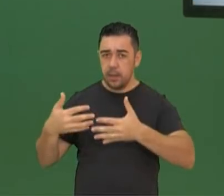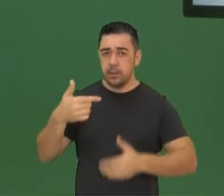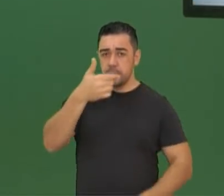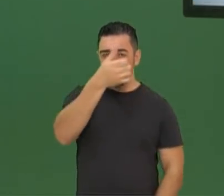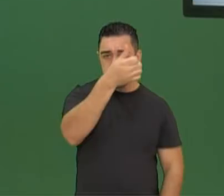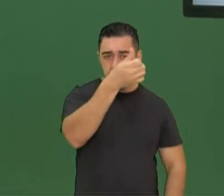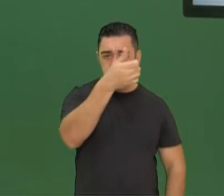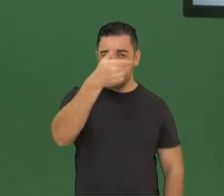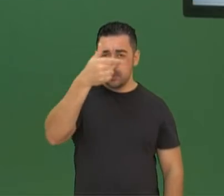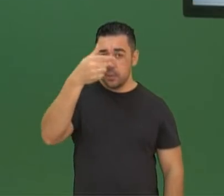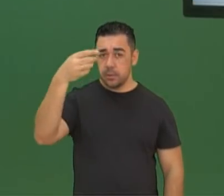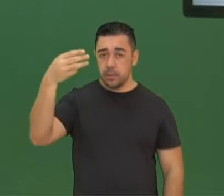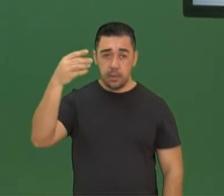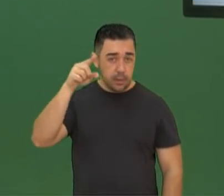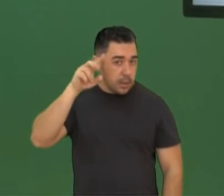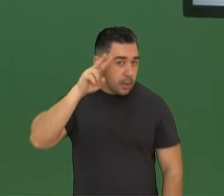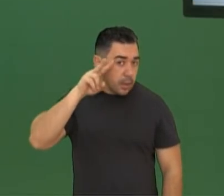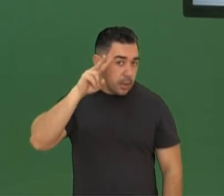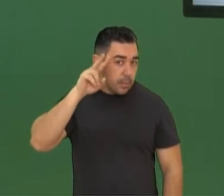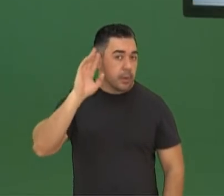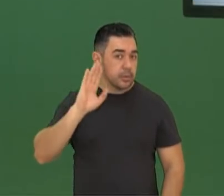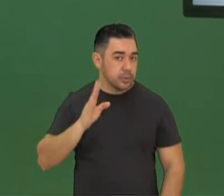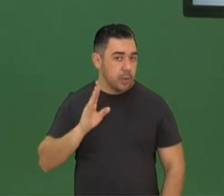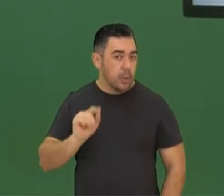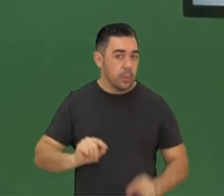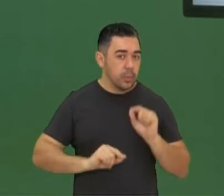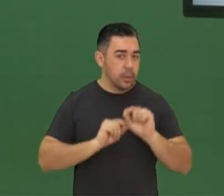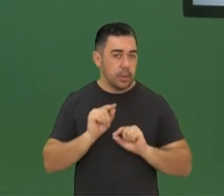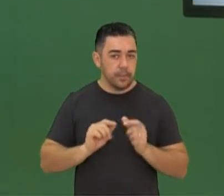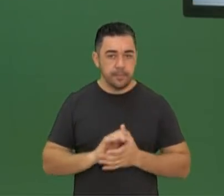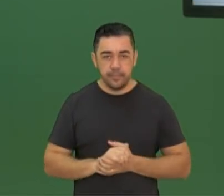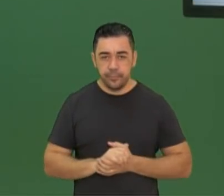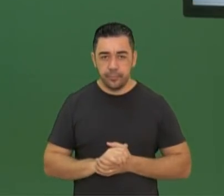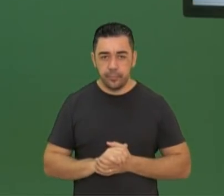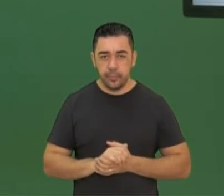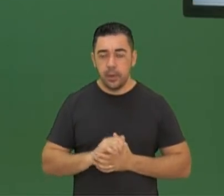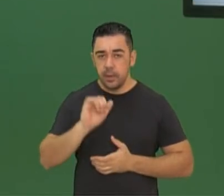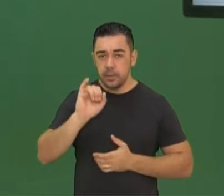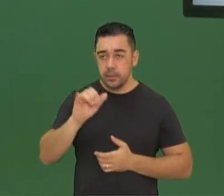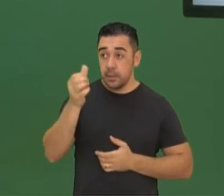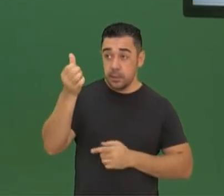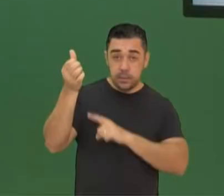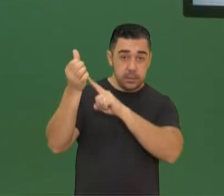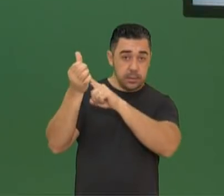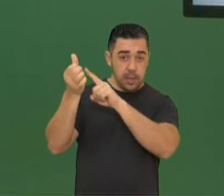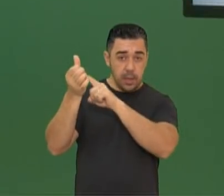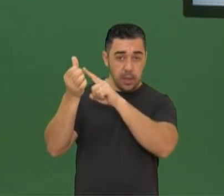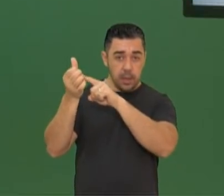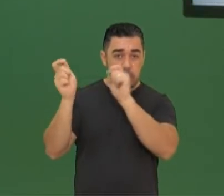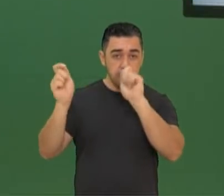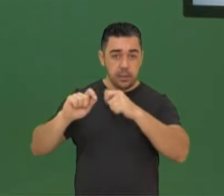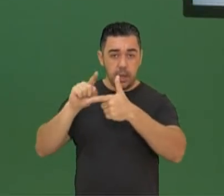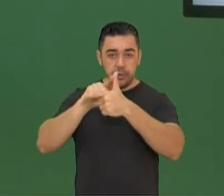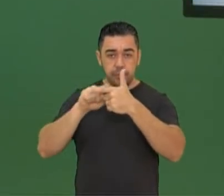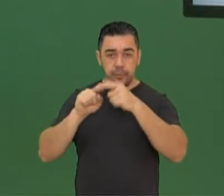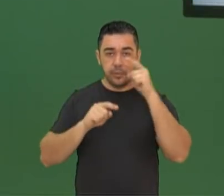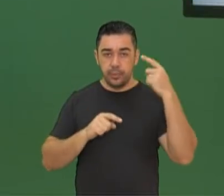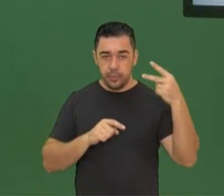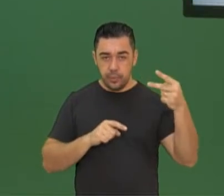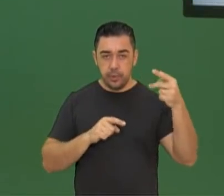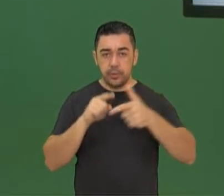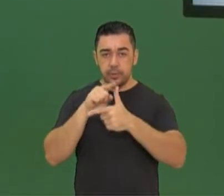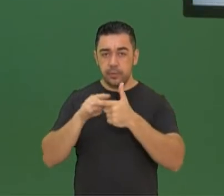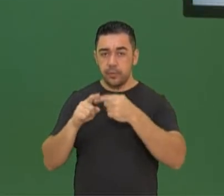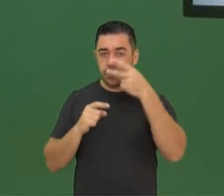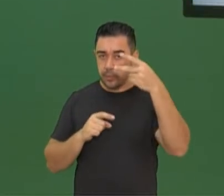grau, você vai lembrar que em algum momento foi dito o seguinte: se o maior número é divisível pelos outros dois, ele é o